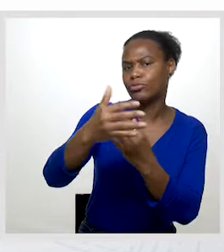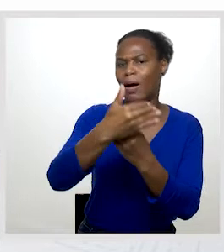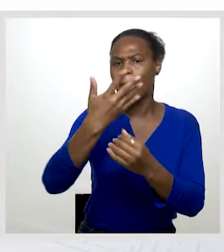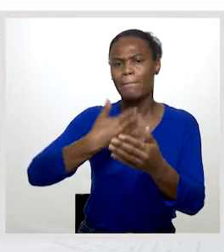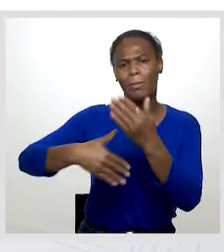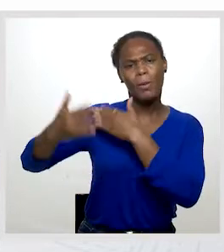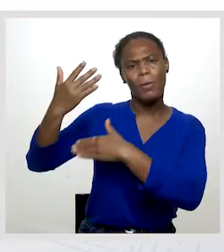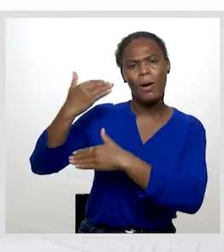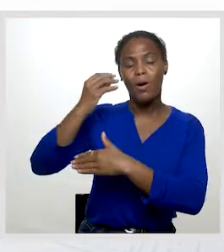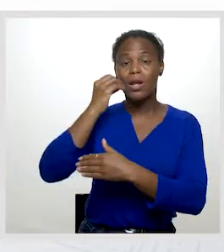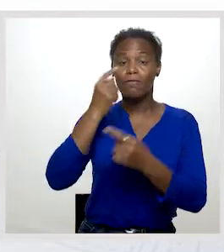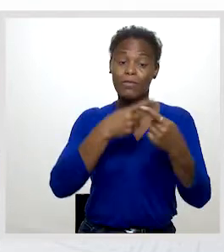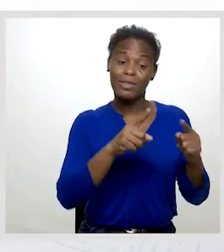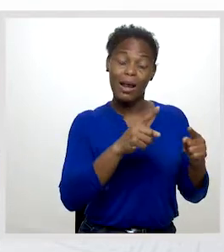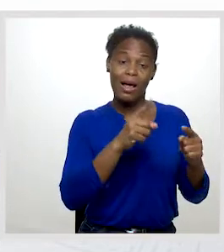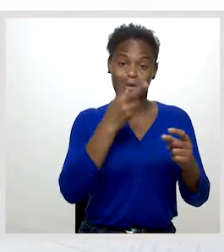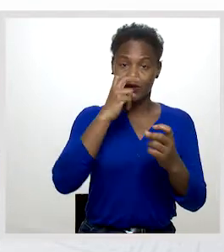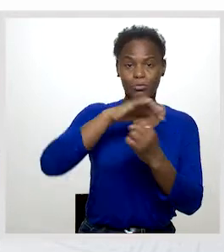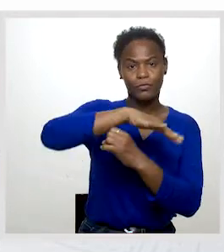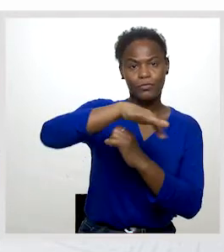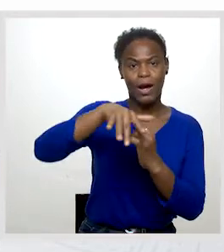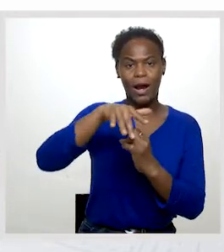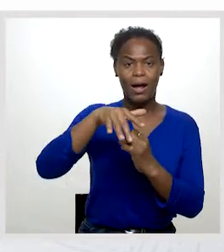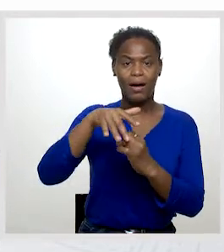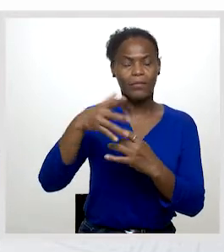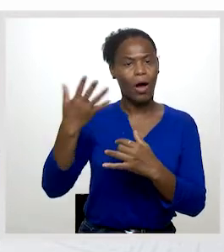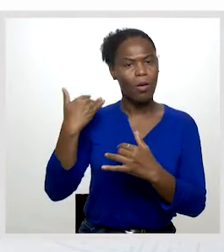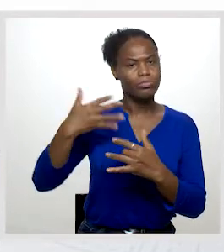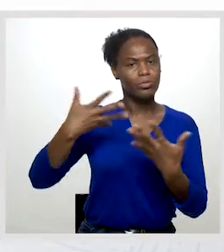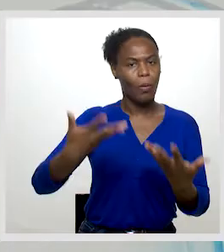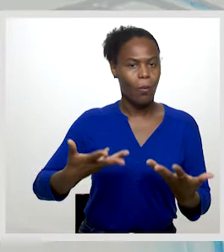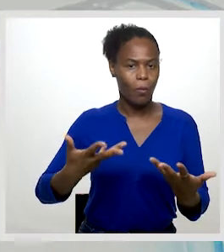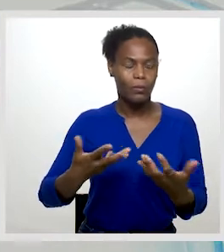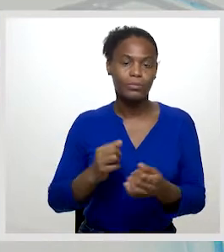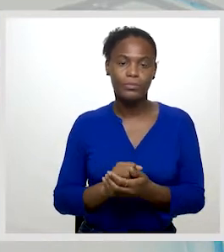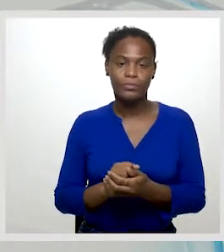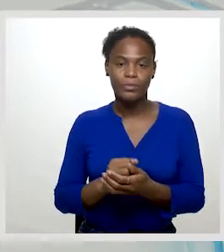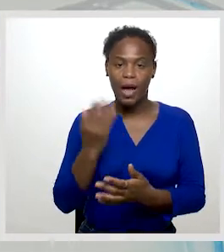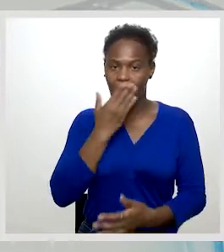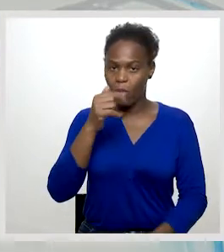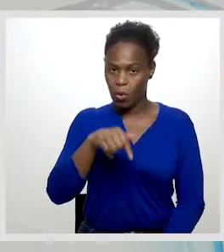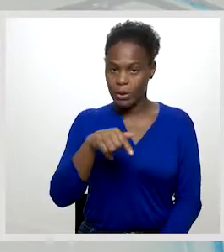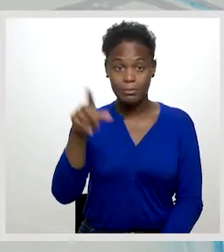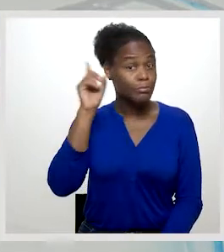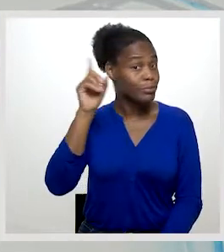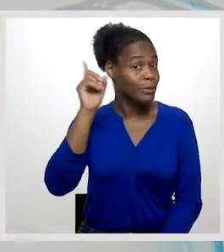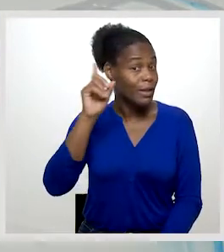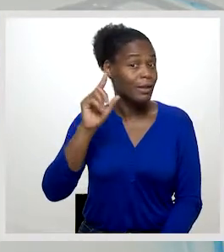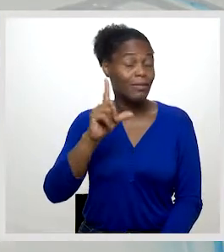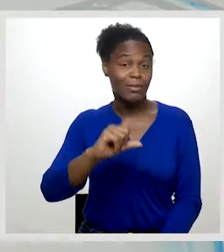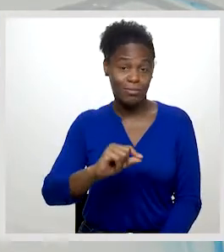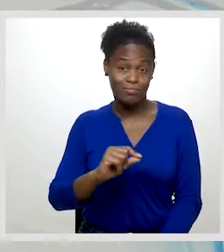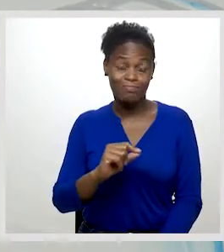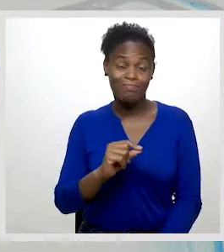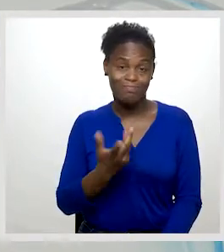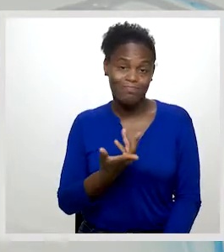diferenciar a atmosfera primitiva da atmosfera atual oxidante. Sabe-se que a nossa aula de hoje é uma aula fundamental,